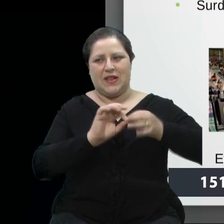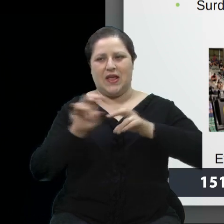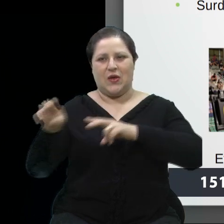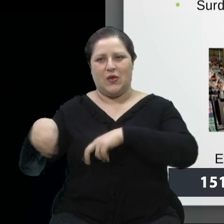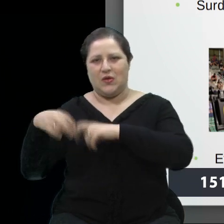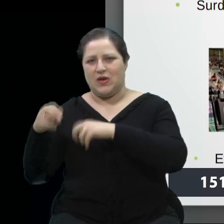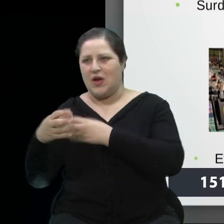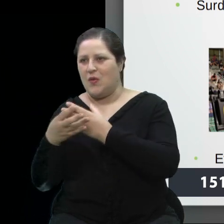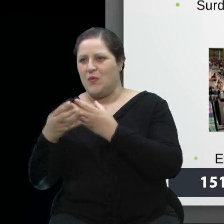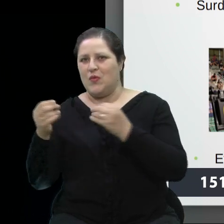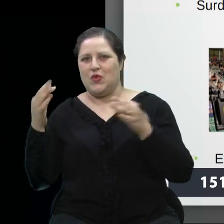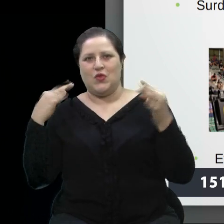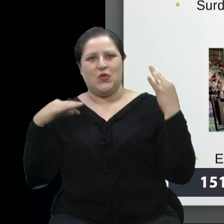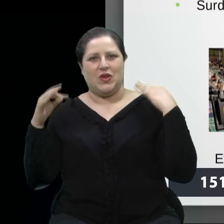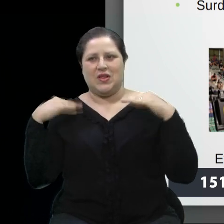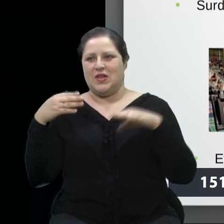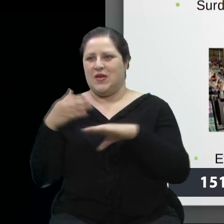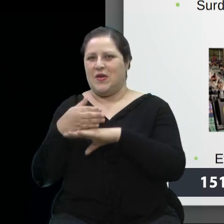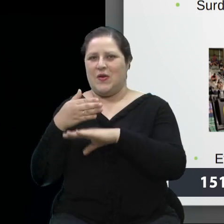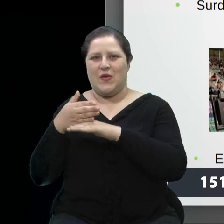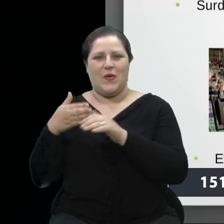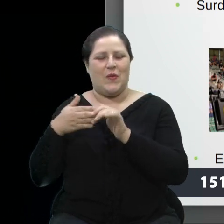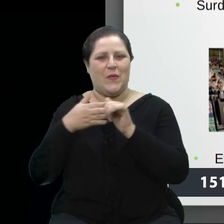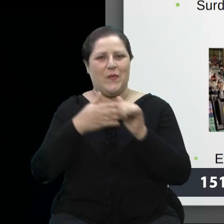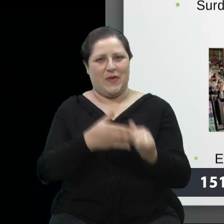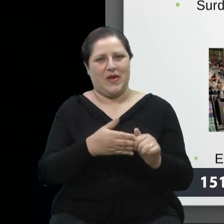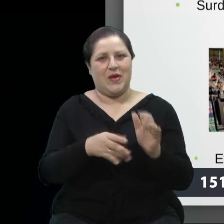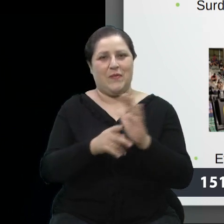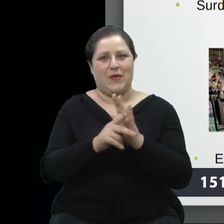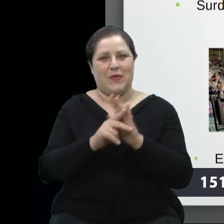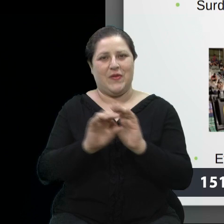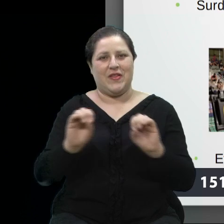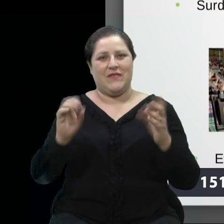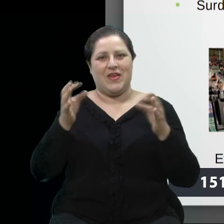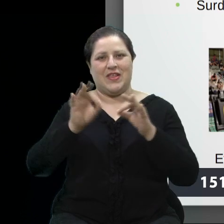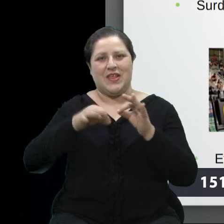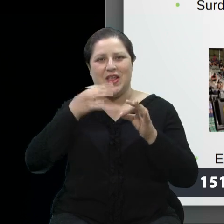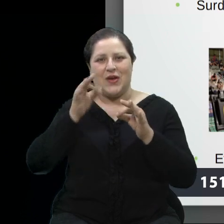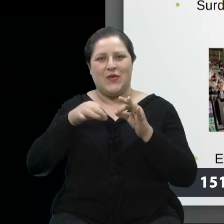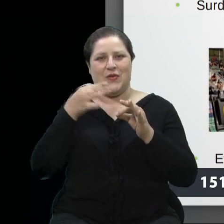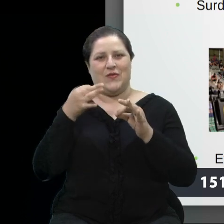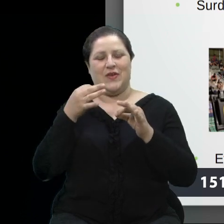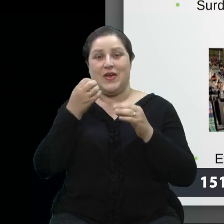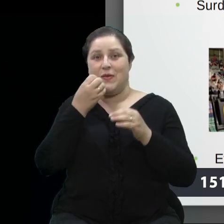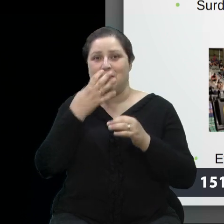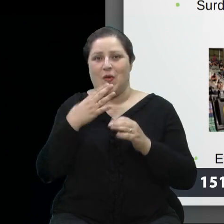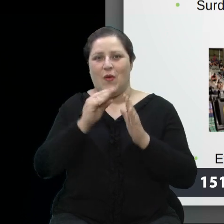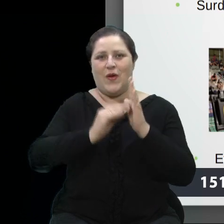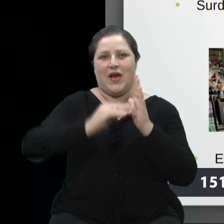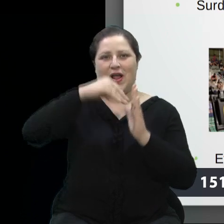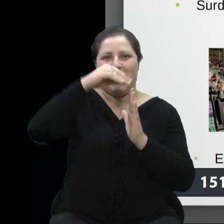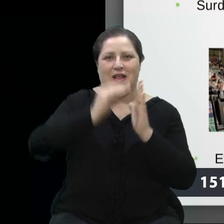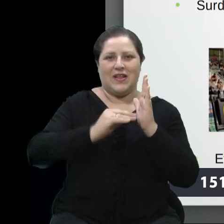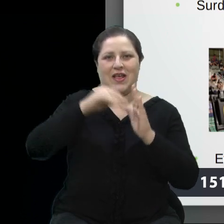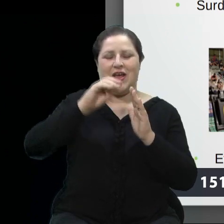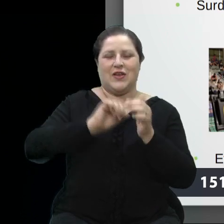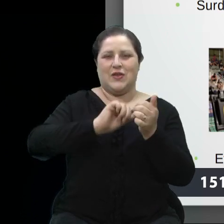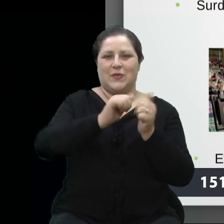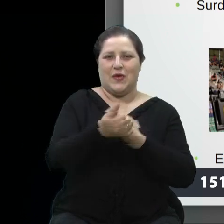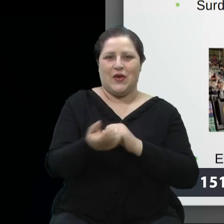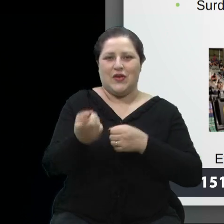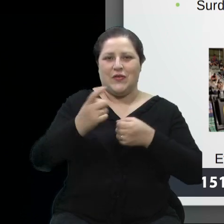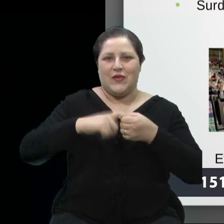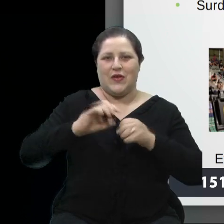acompanhando as Olimpíadas Coloniais na Festa da Uva, e que bom que esse ano o calendário esportivo retornou para a Festa da Uva. É